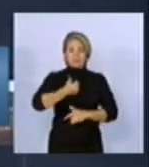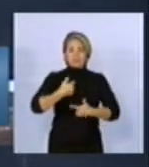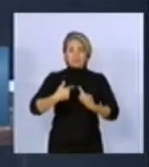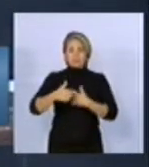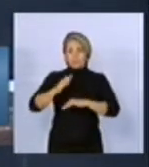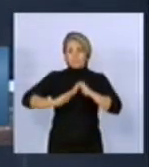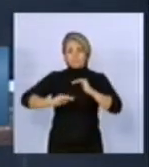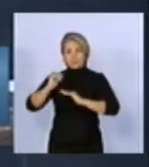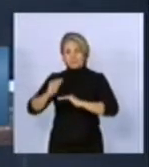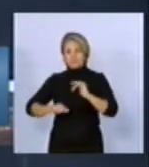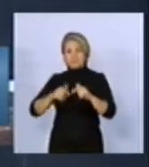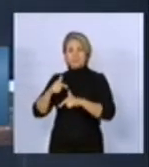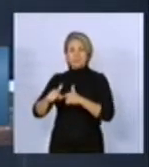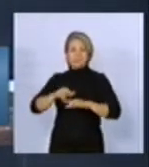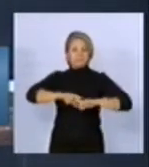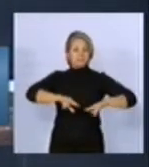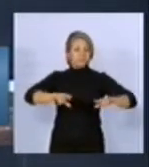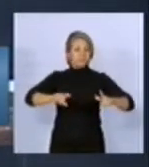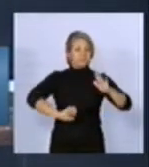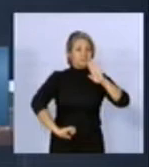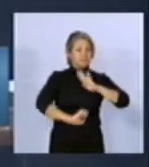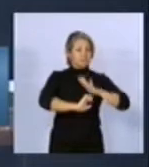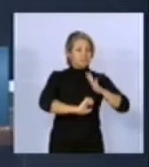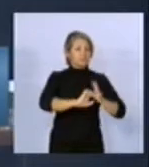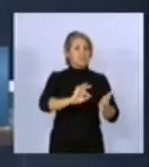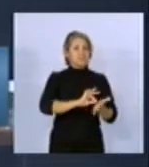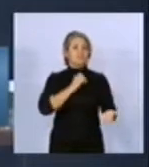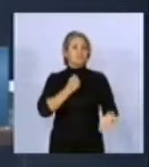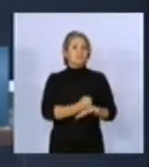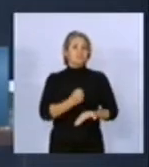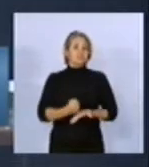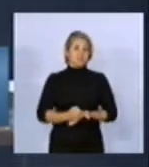empresas assinado esse protocolo